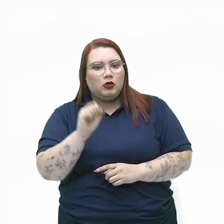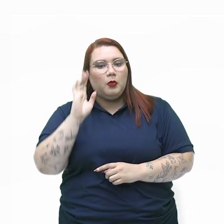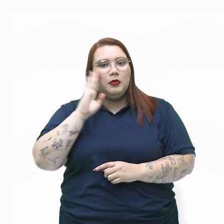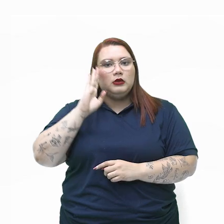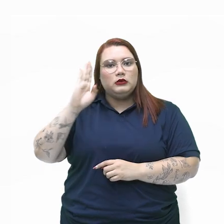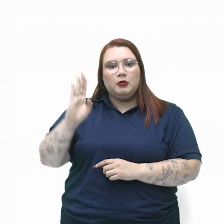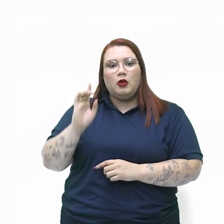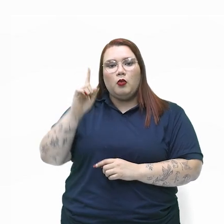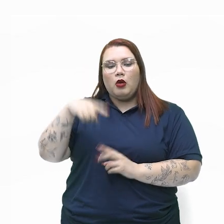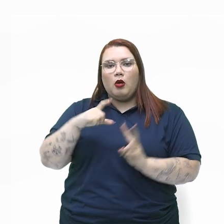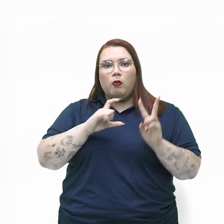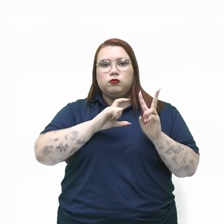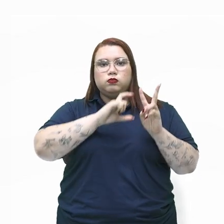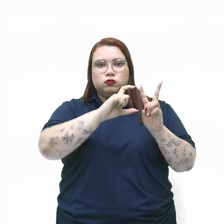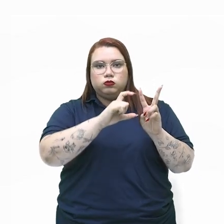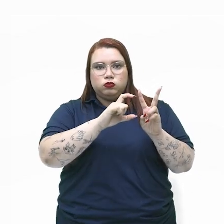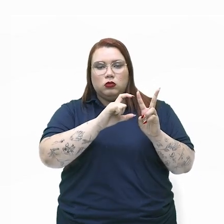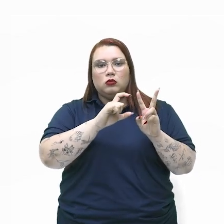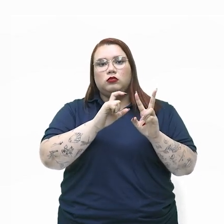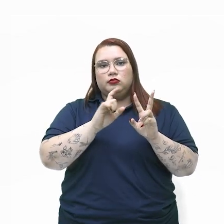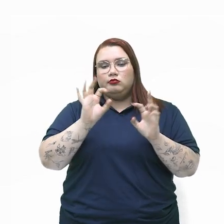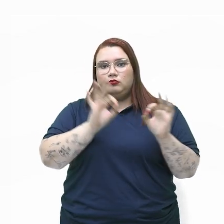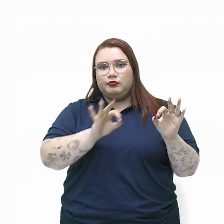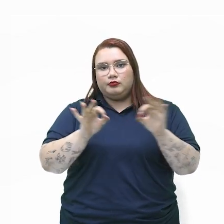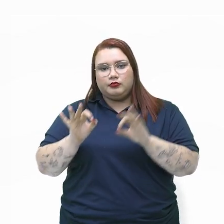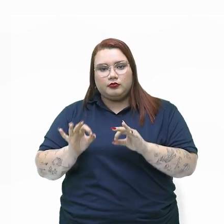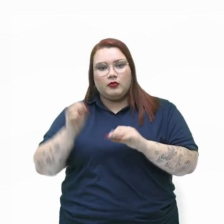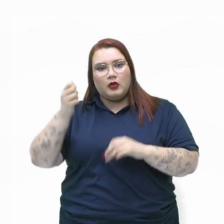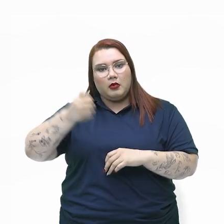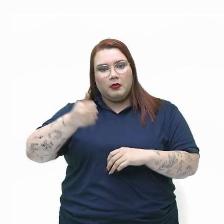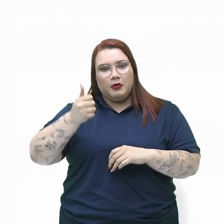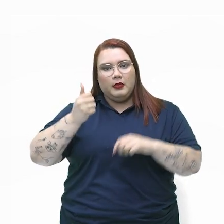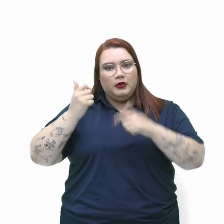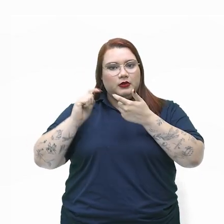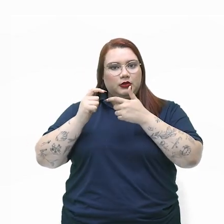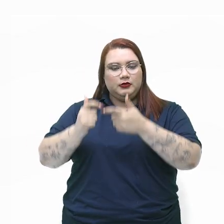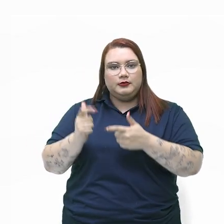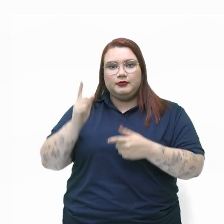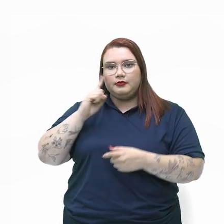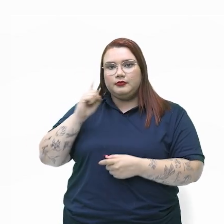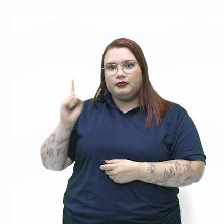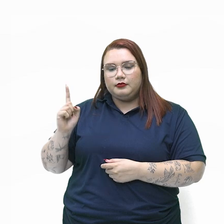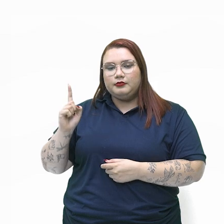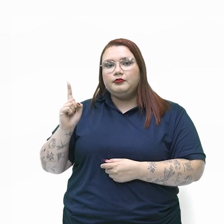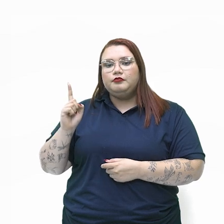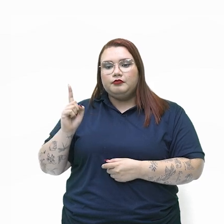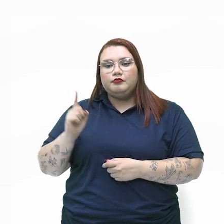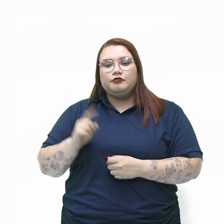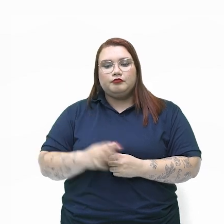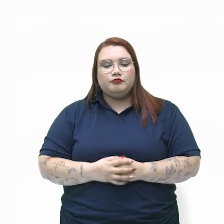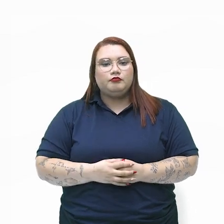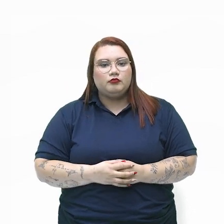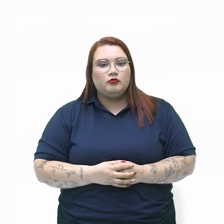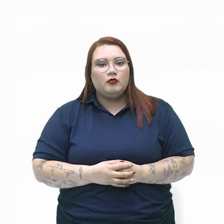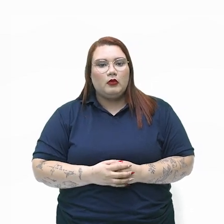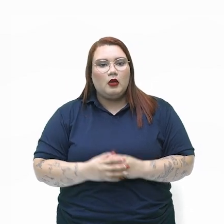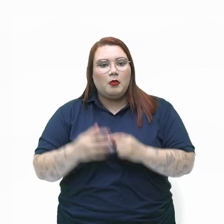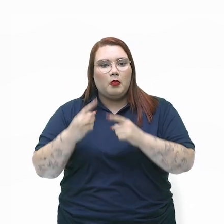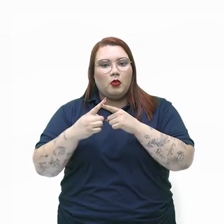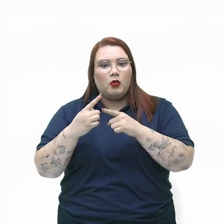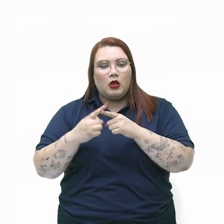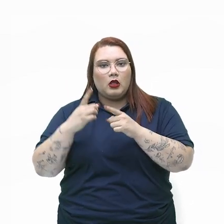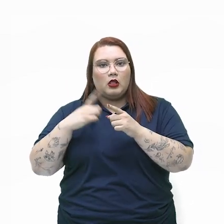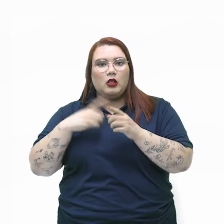com um recessivo. Tá certo? Então, a gente observa aí essa primeira geração, né, a geração F1, a